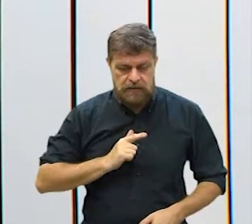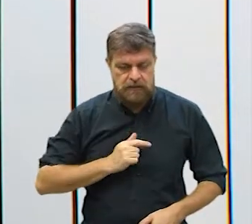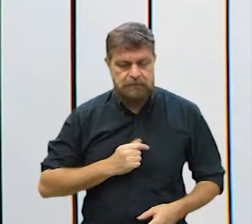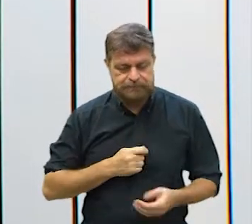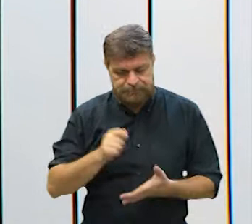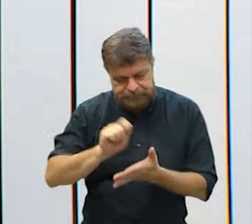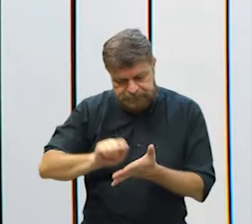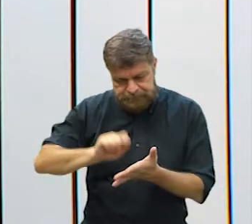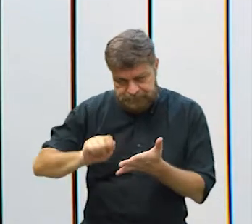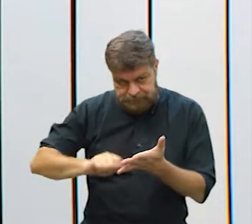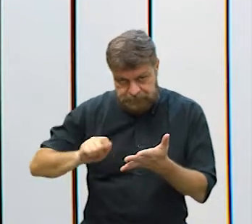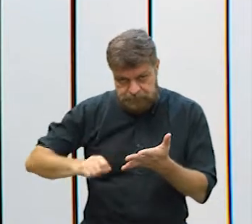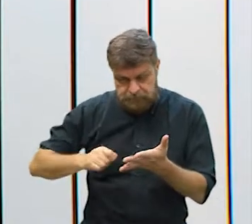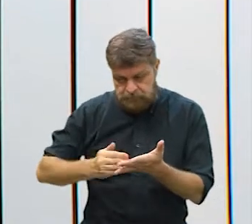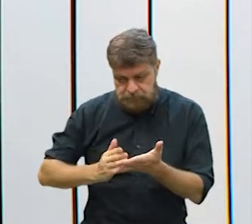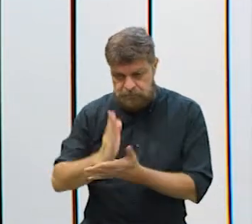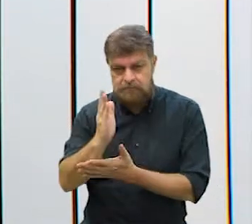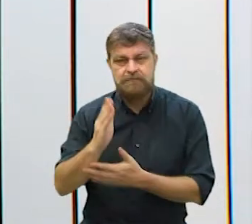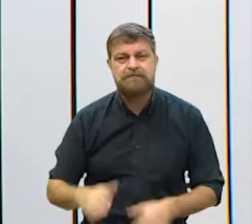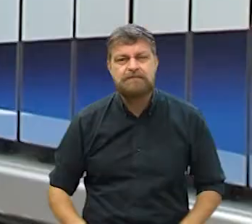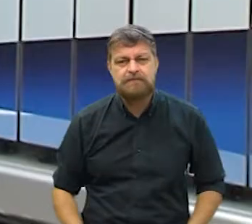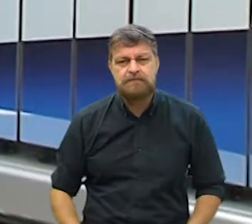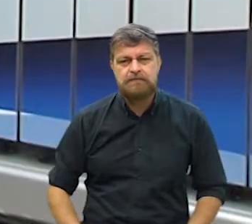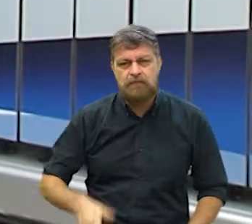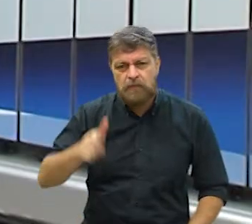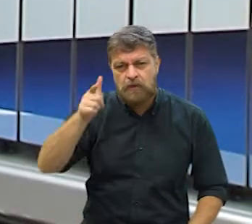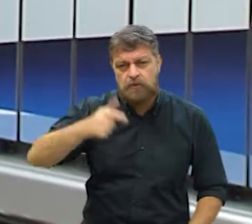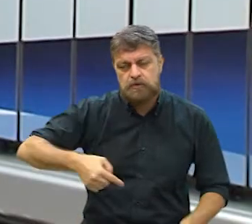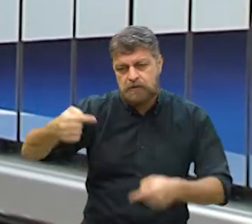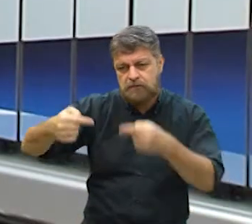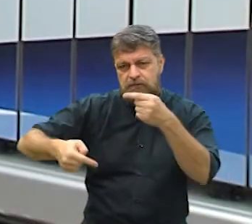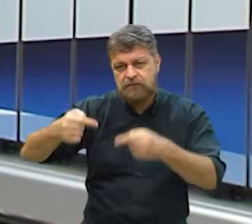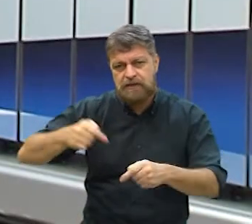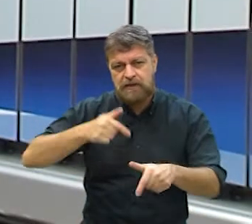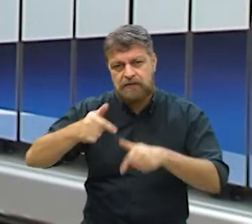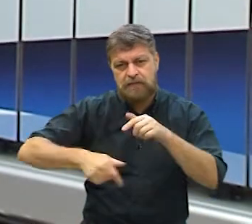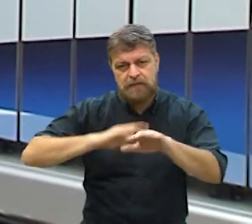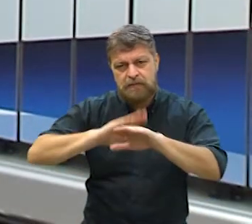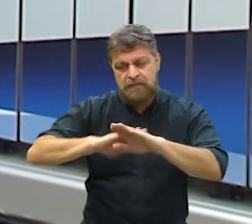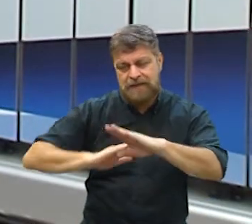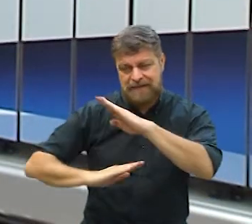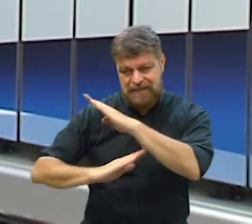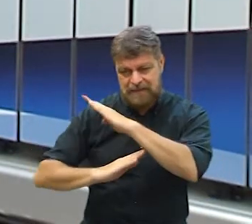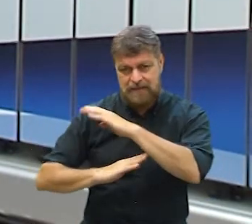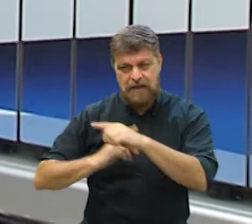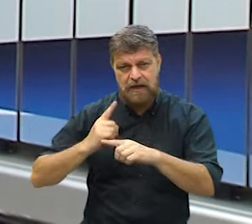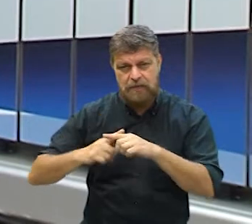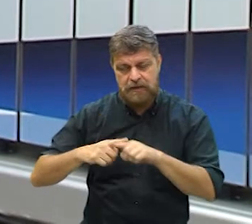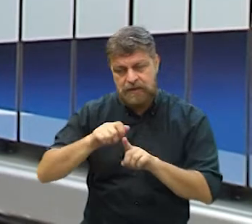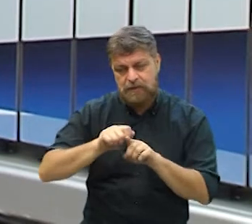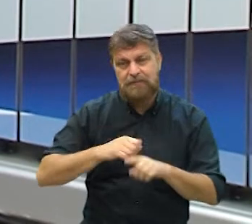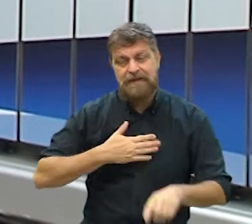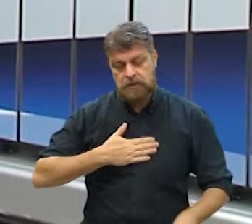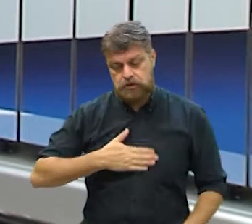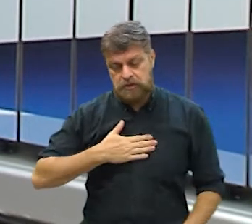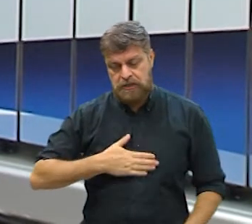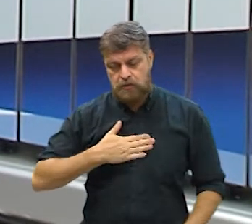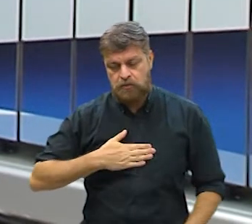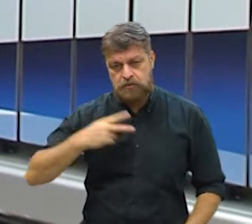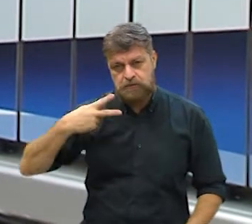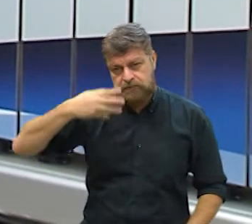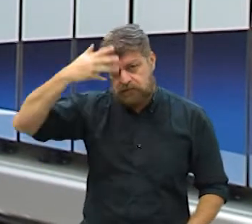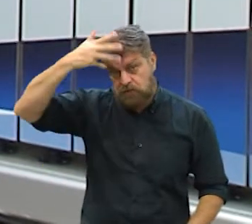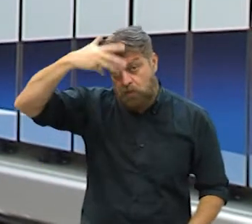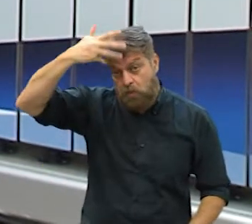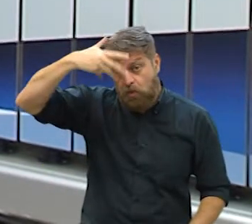novamente o presidente para dar o seguimento nele. Continuo falando sobre o trabalho da Câmara de Campinas, porque no início do mês de agosto,